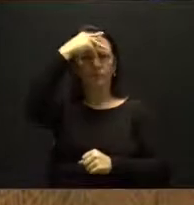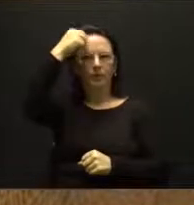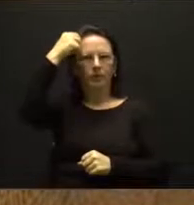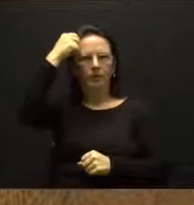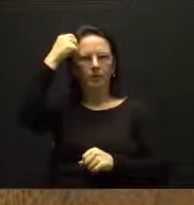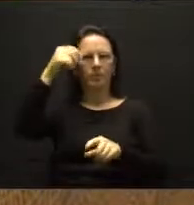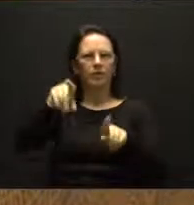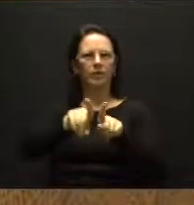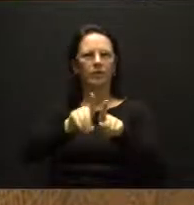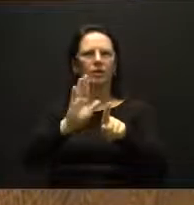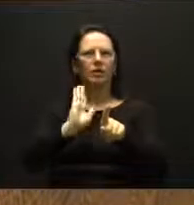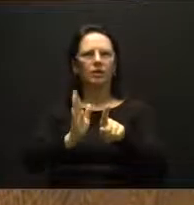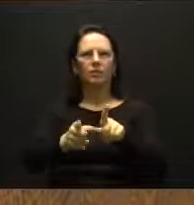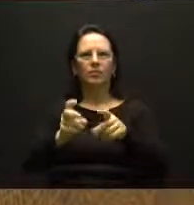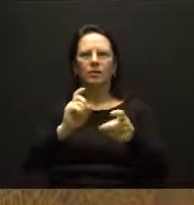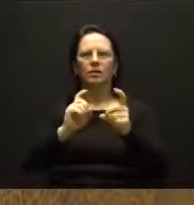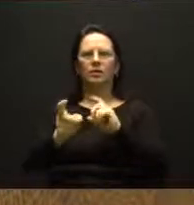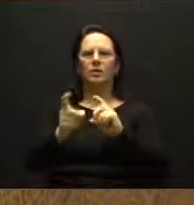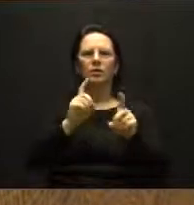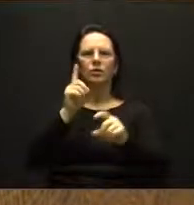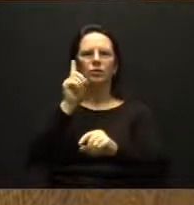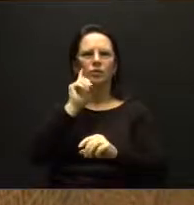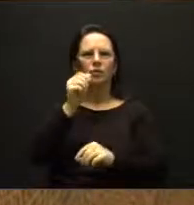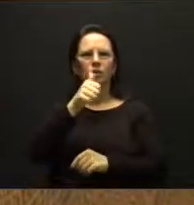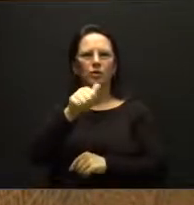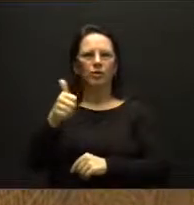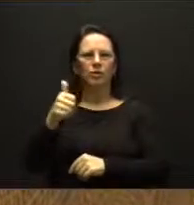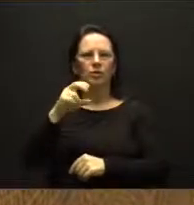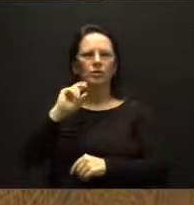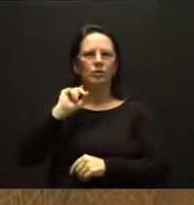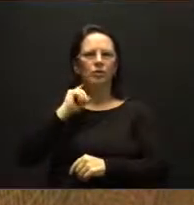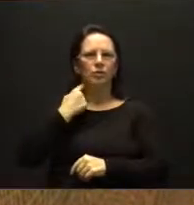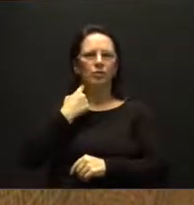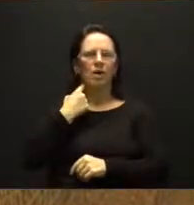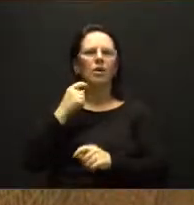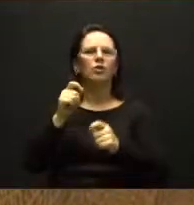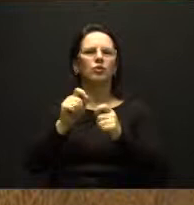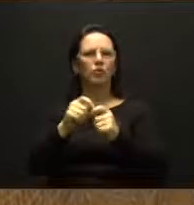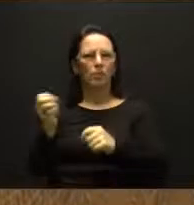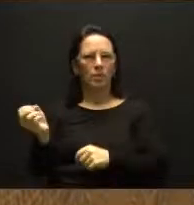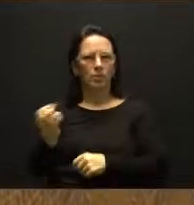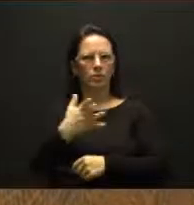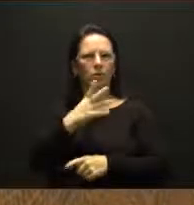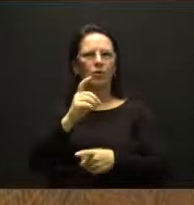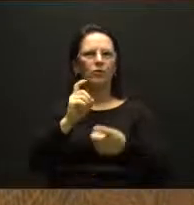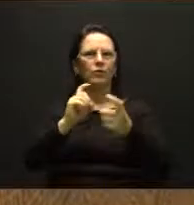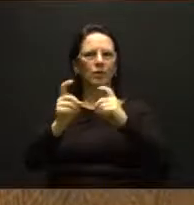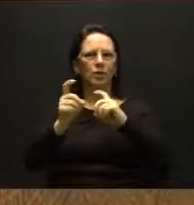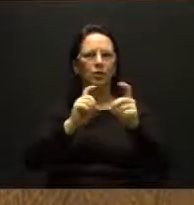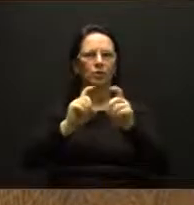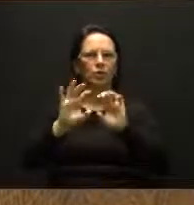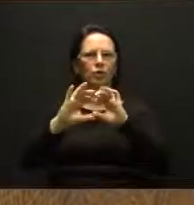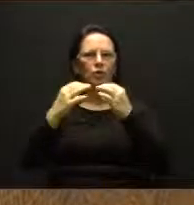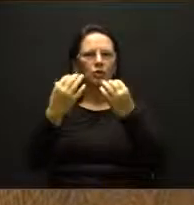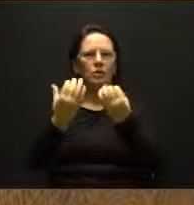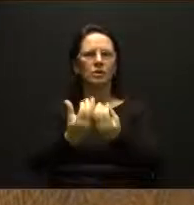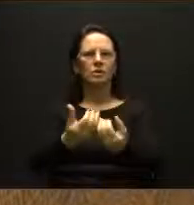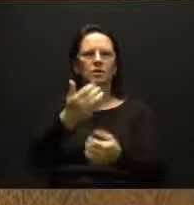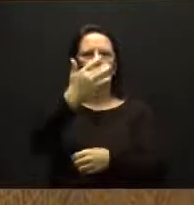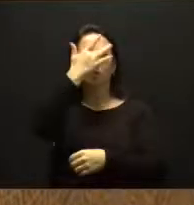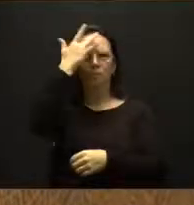e ficou designada a data de 11 de maio para a realização de uma reunião com a comissão dos trabalhadores desempregados